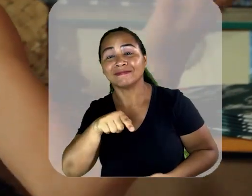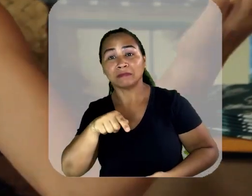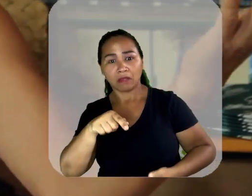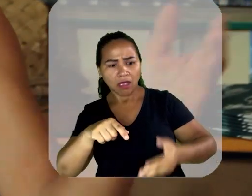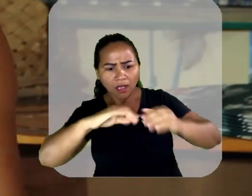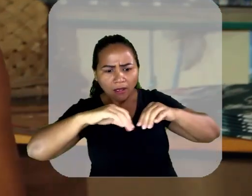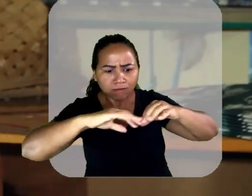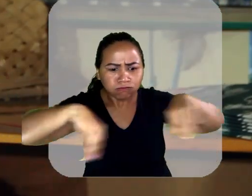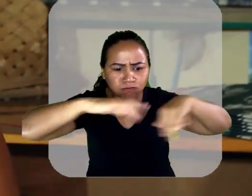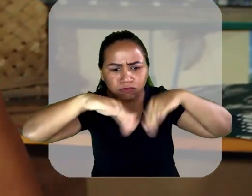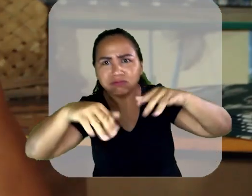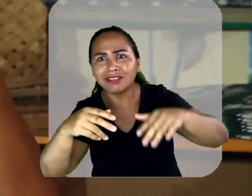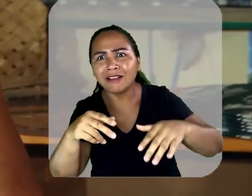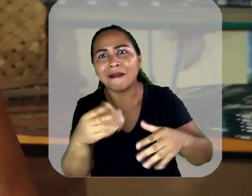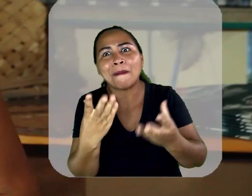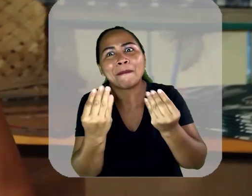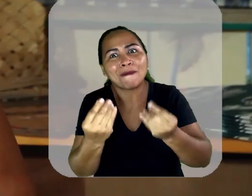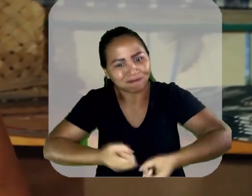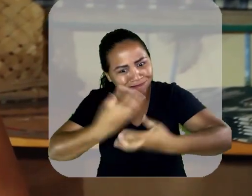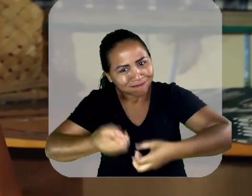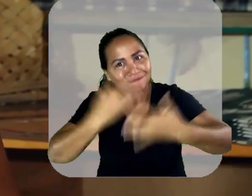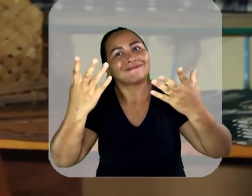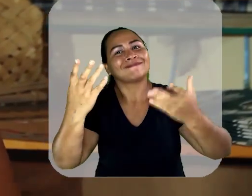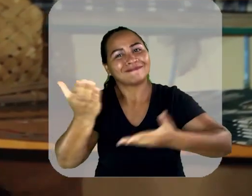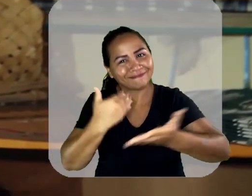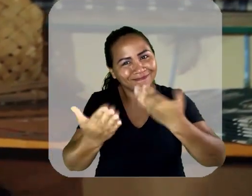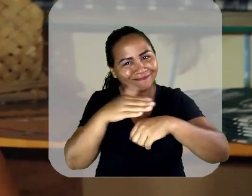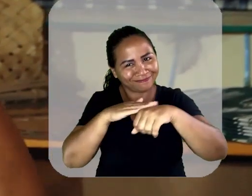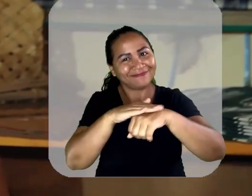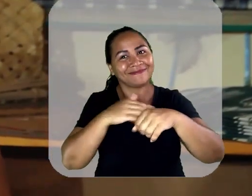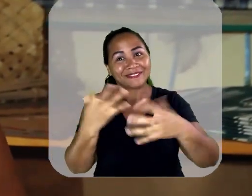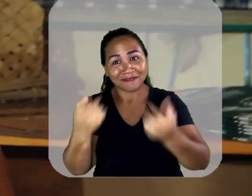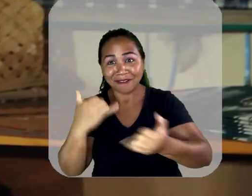se divertir com a literatura. Eita maravilha!